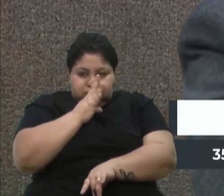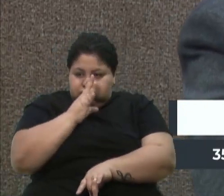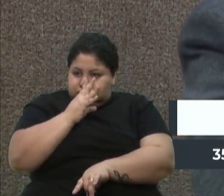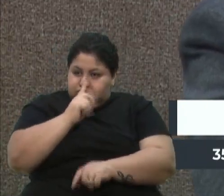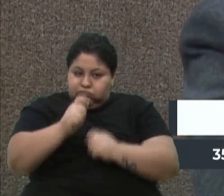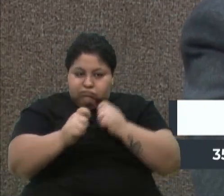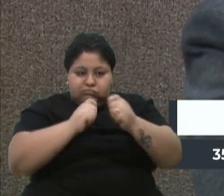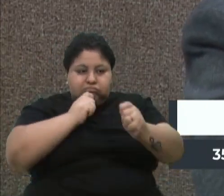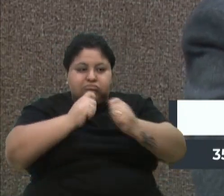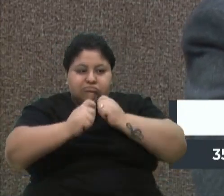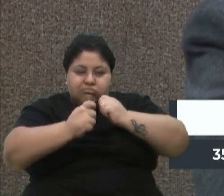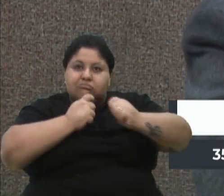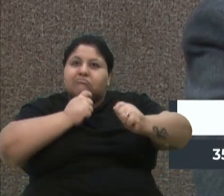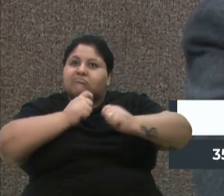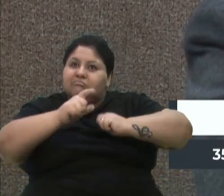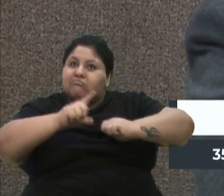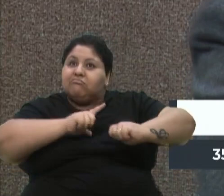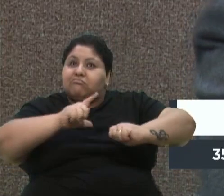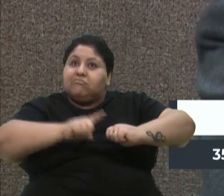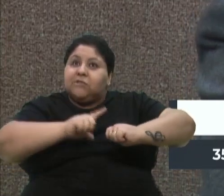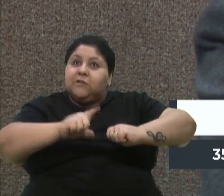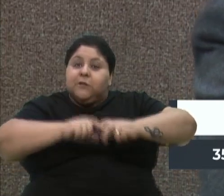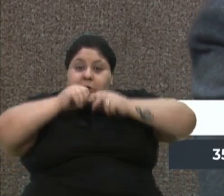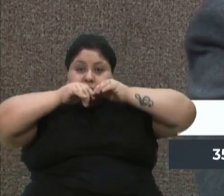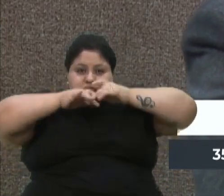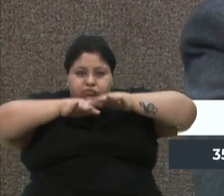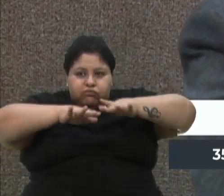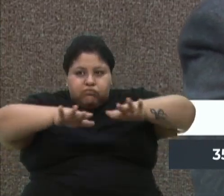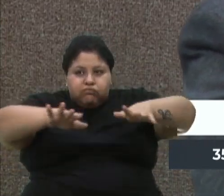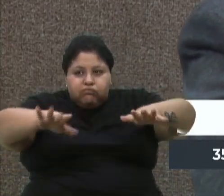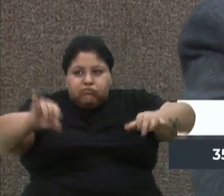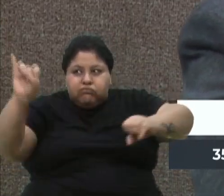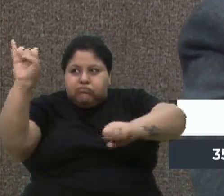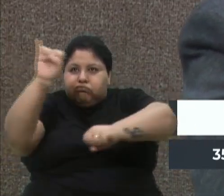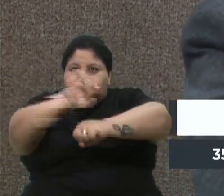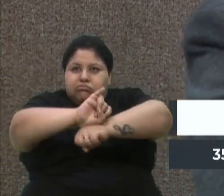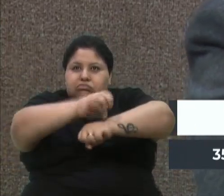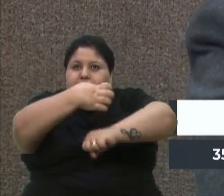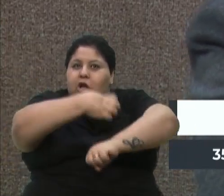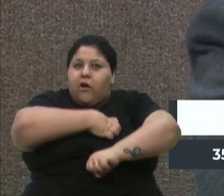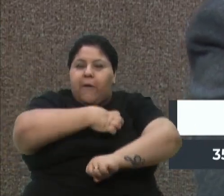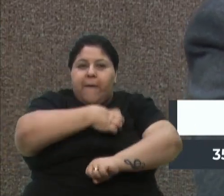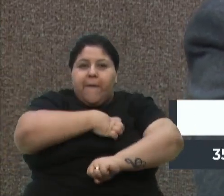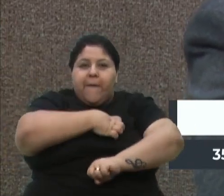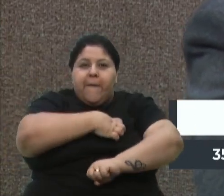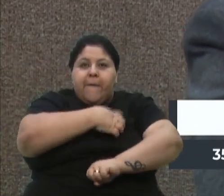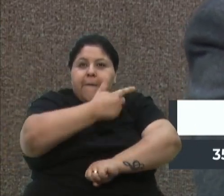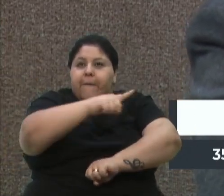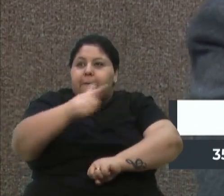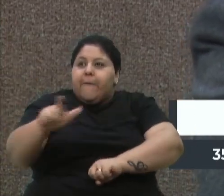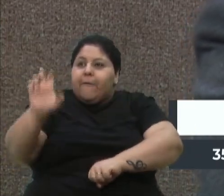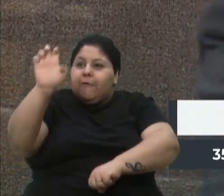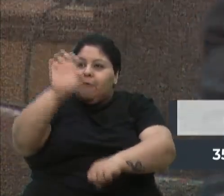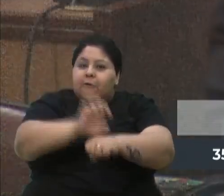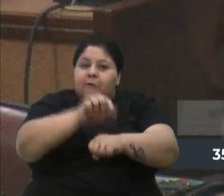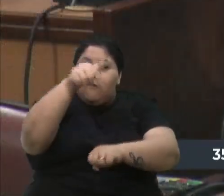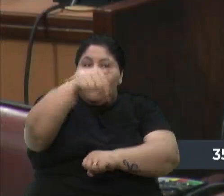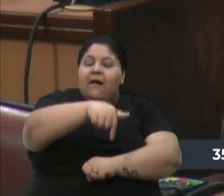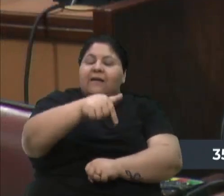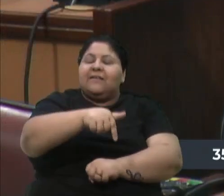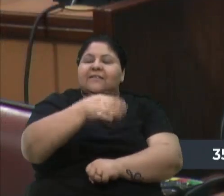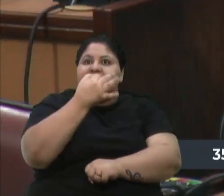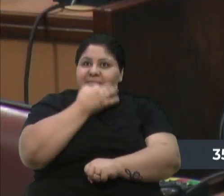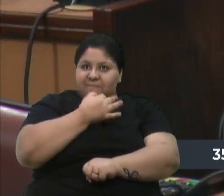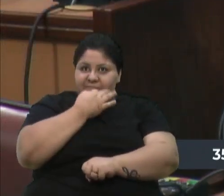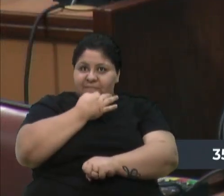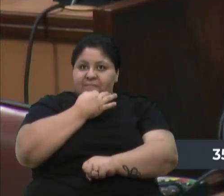que eles têm também uma repercussão internacional. Gente da Bahia, gente de outros estados que estavam aqui em Caxias do Sul.